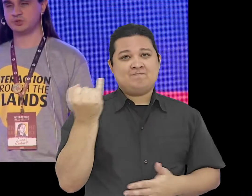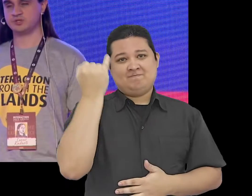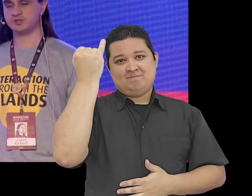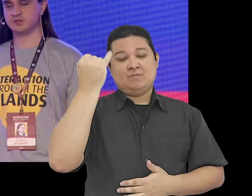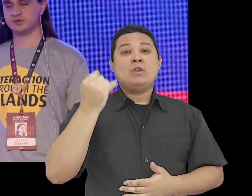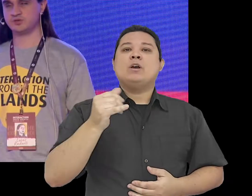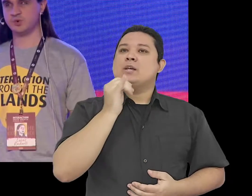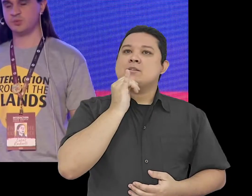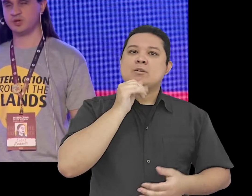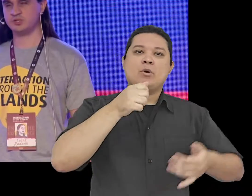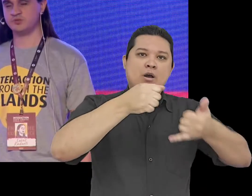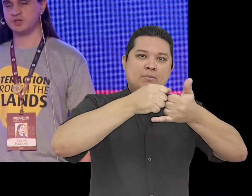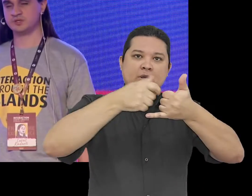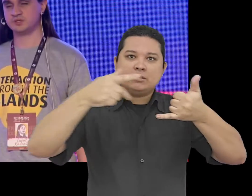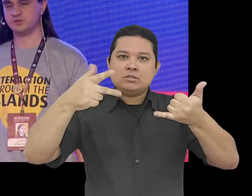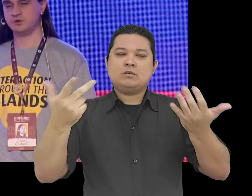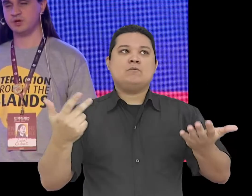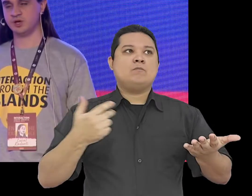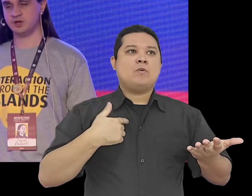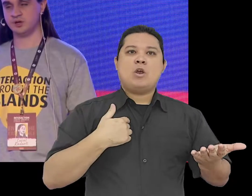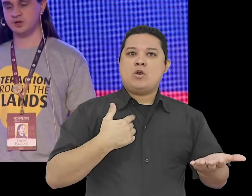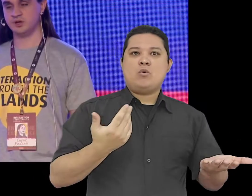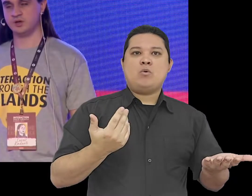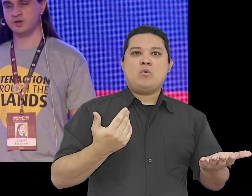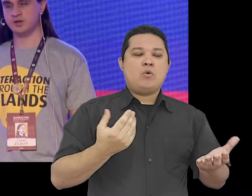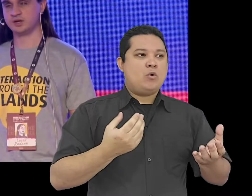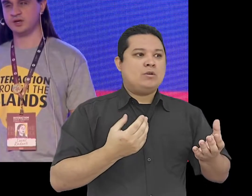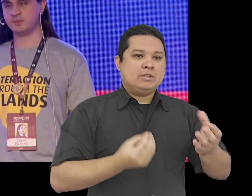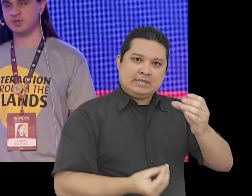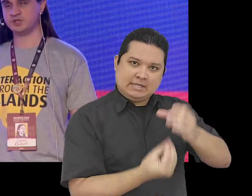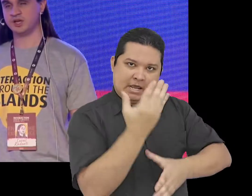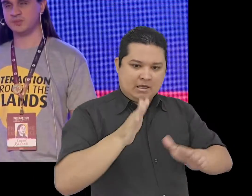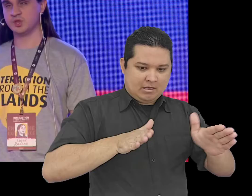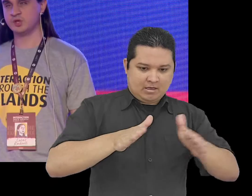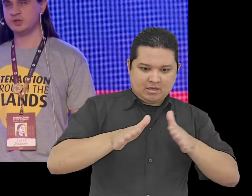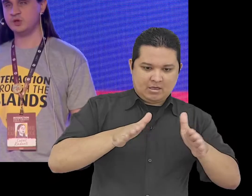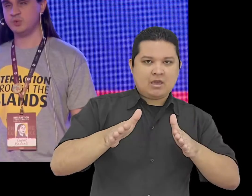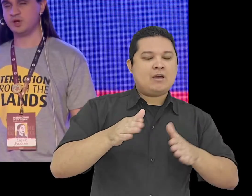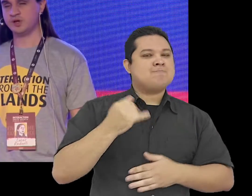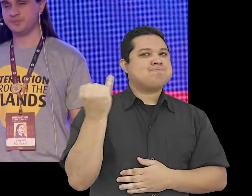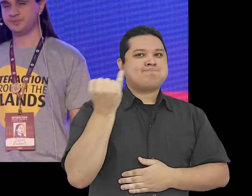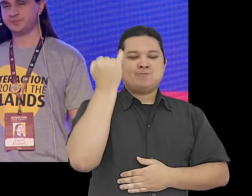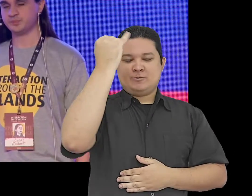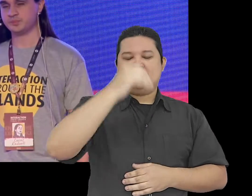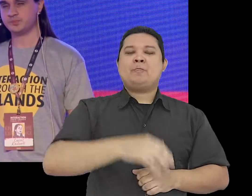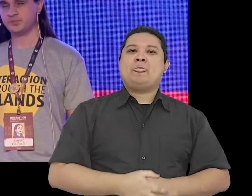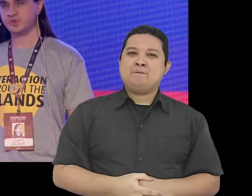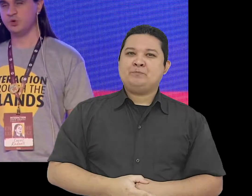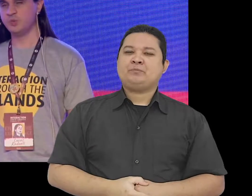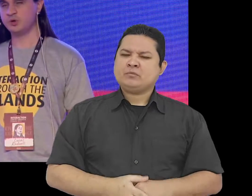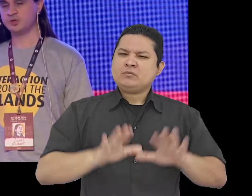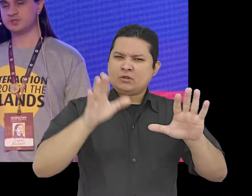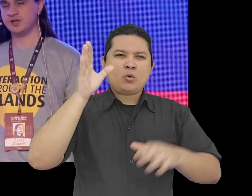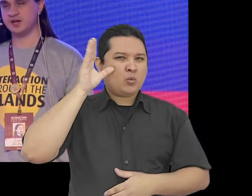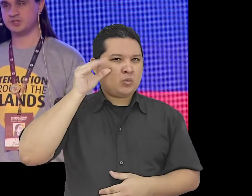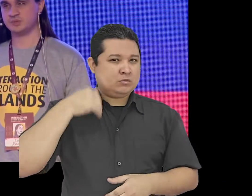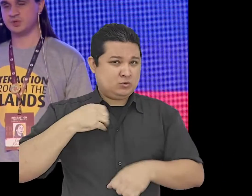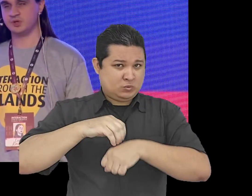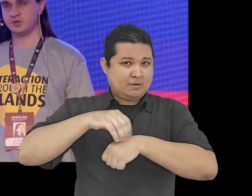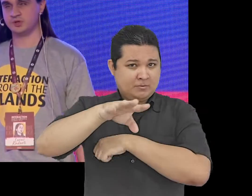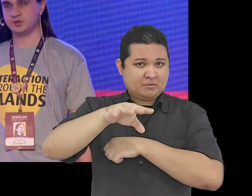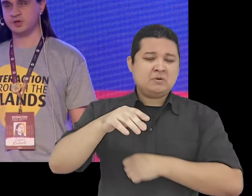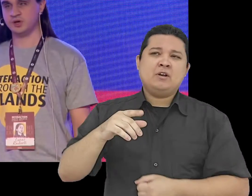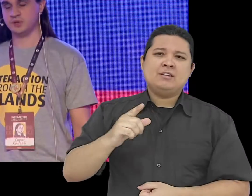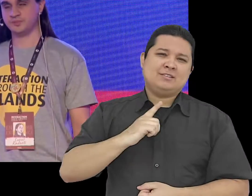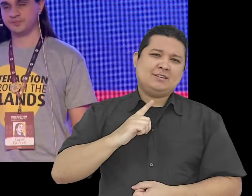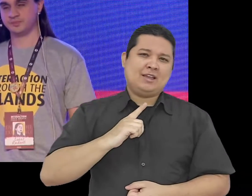relevância de quando a gente consegue transformar um aplicativo em acessível é bem clara. Tem uma curiosidade